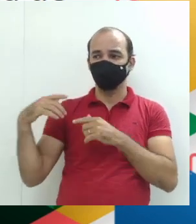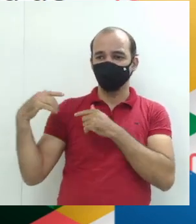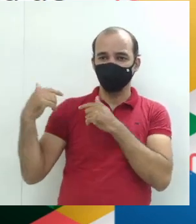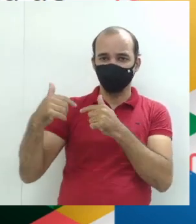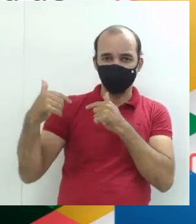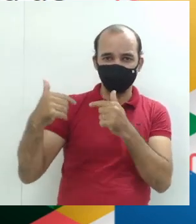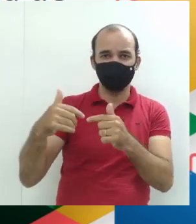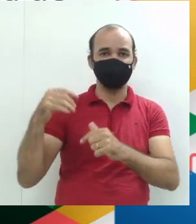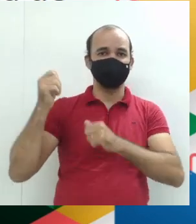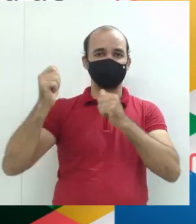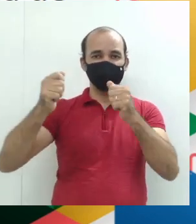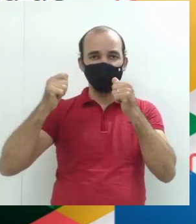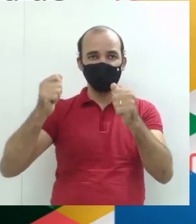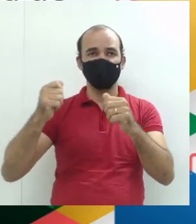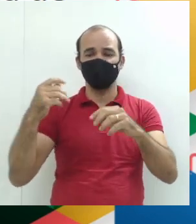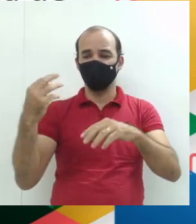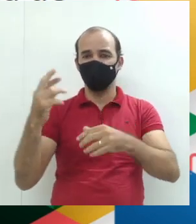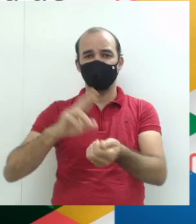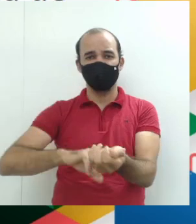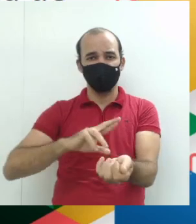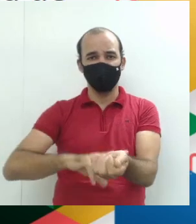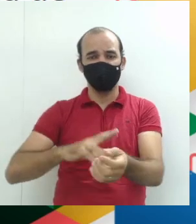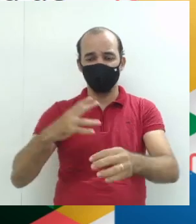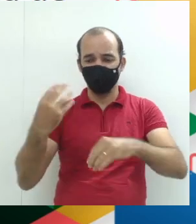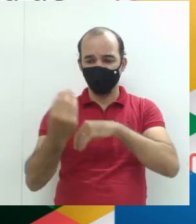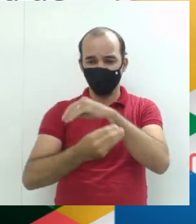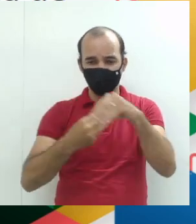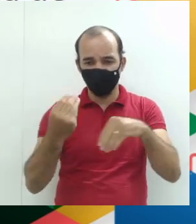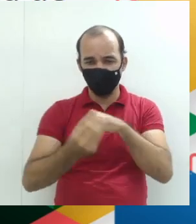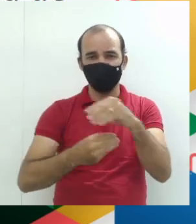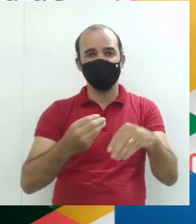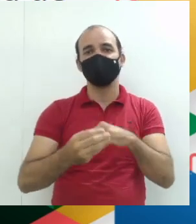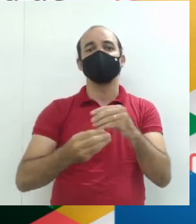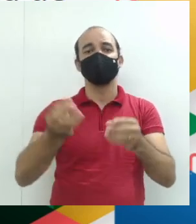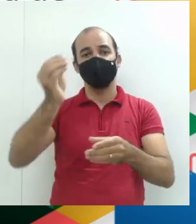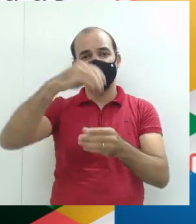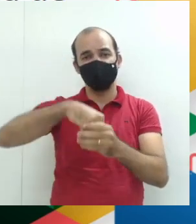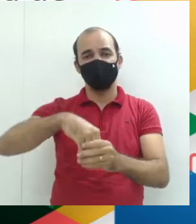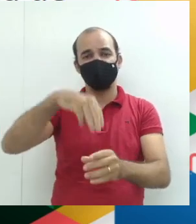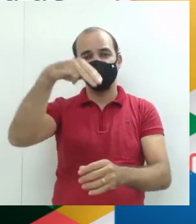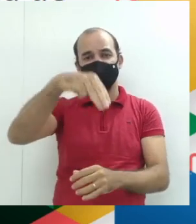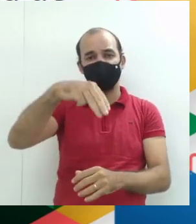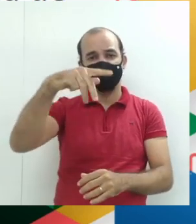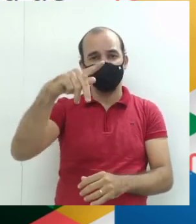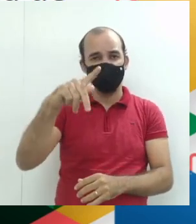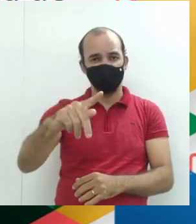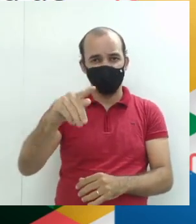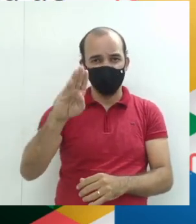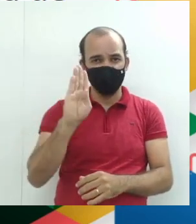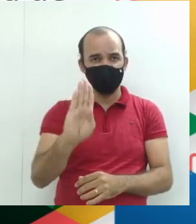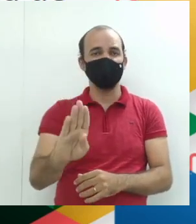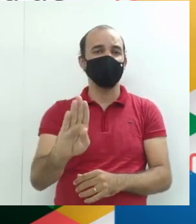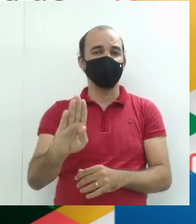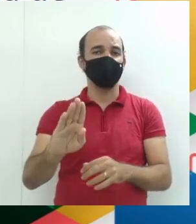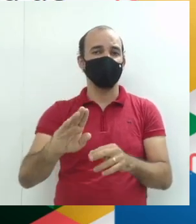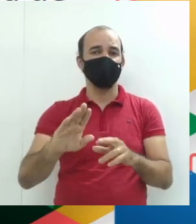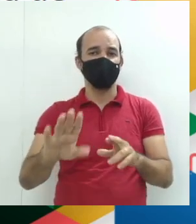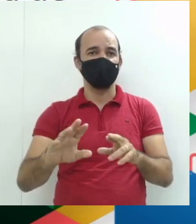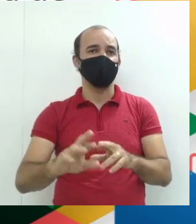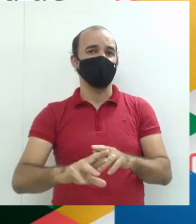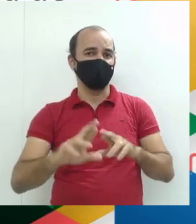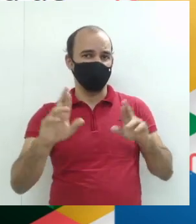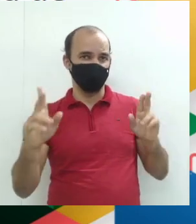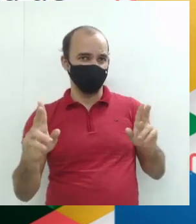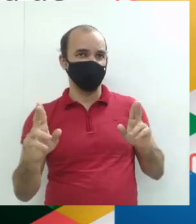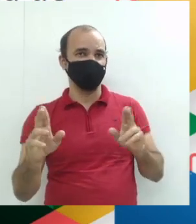de uma mistura de ritmos, só que ela não é tão, digamos assim, tão vibrante quanto as músicas de